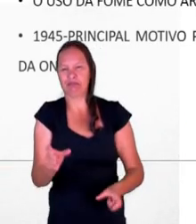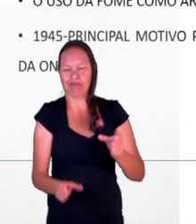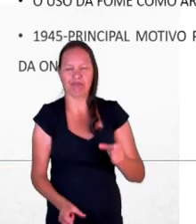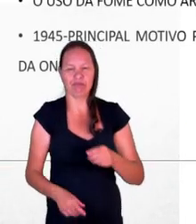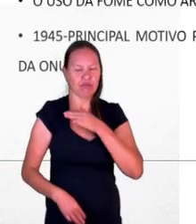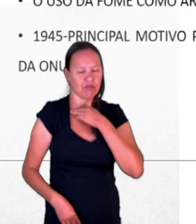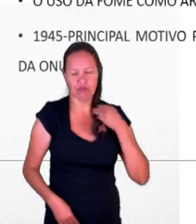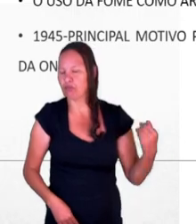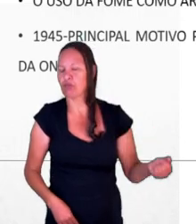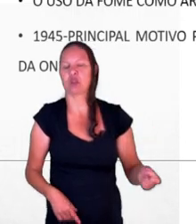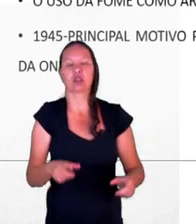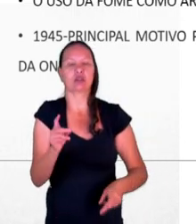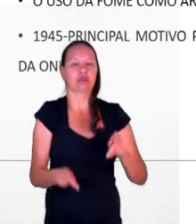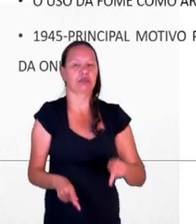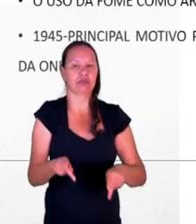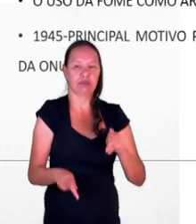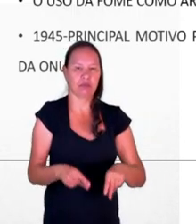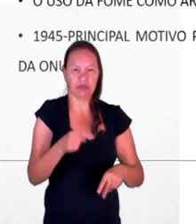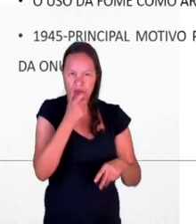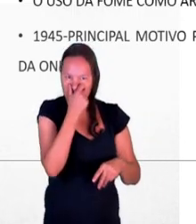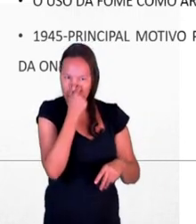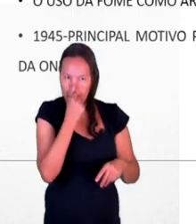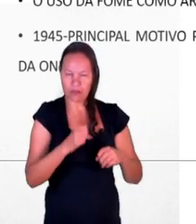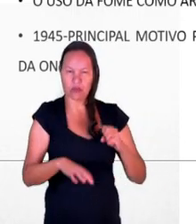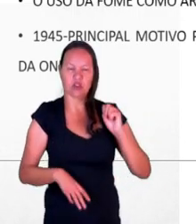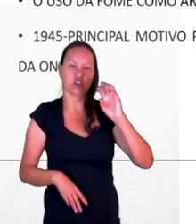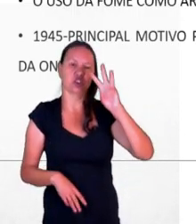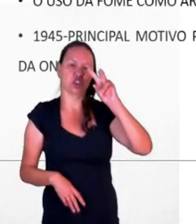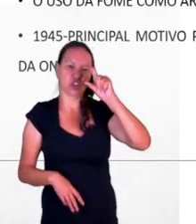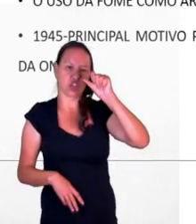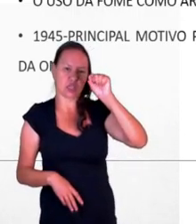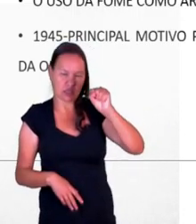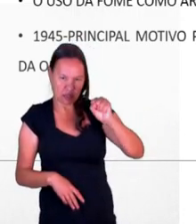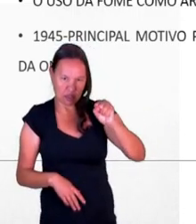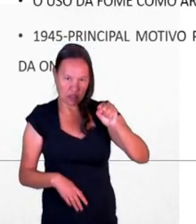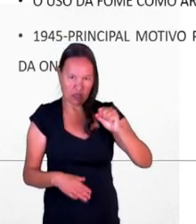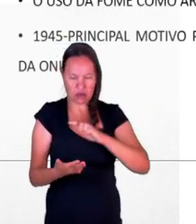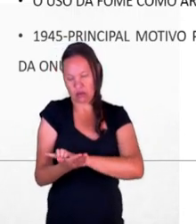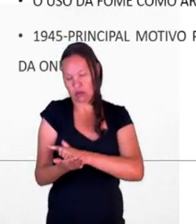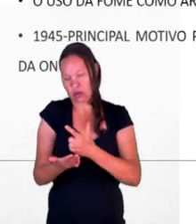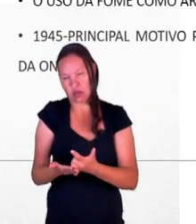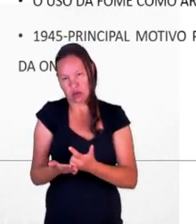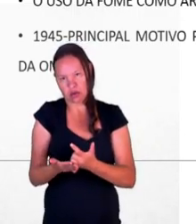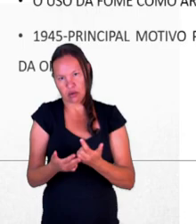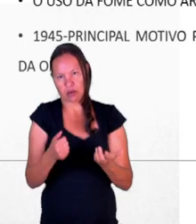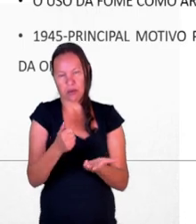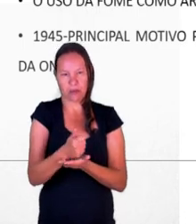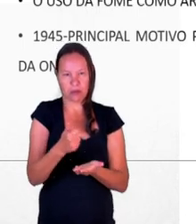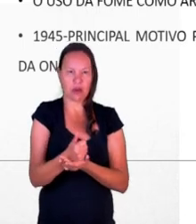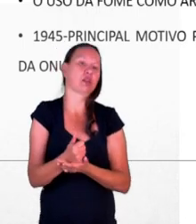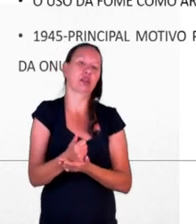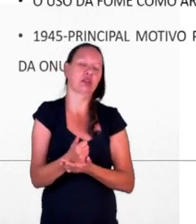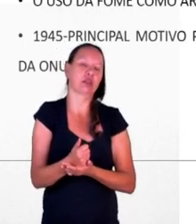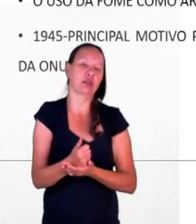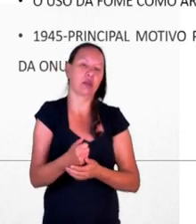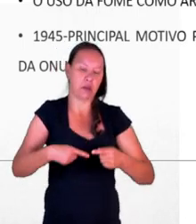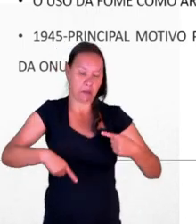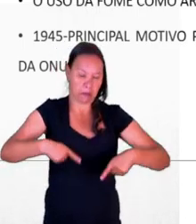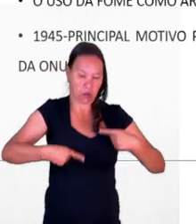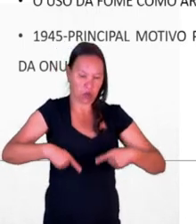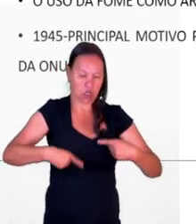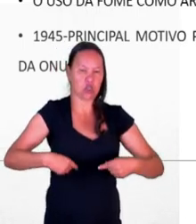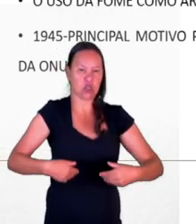judeus ã Jan Zig no seu livro destruição em massa geopolítica da fome ele coloca essa